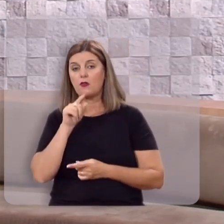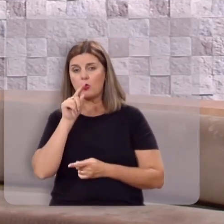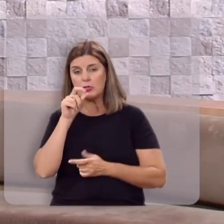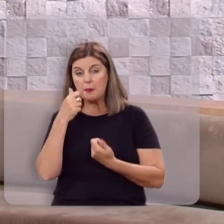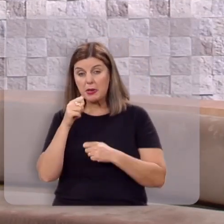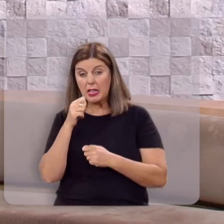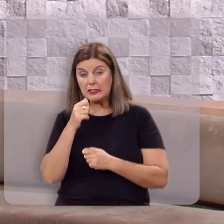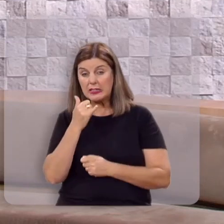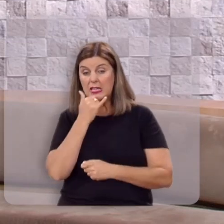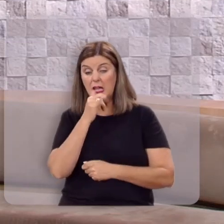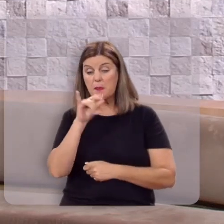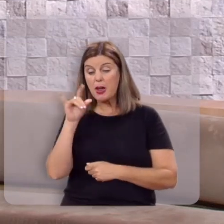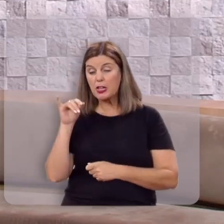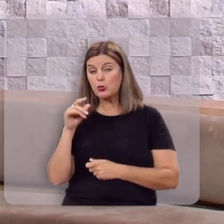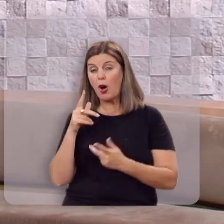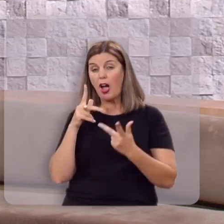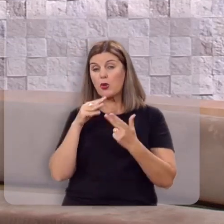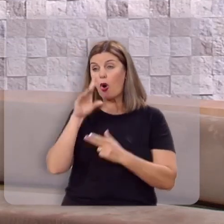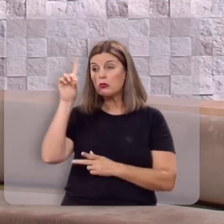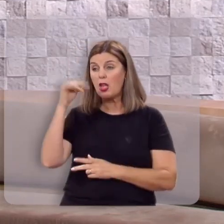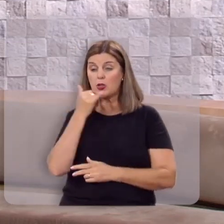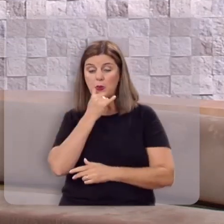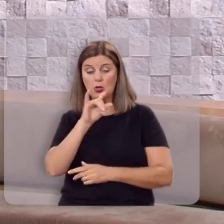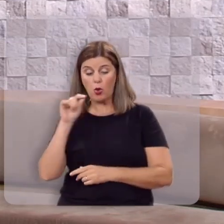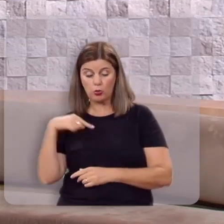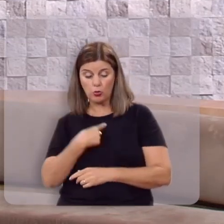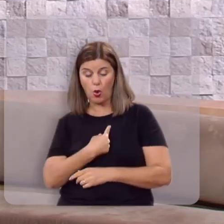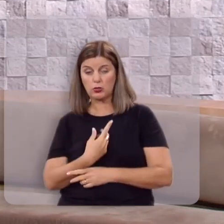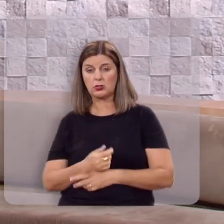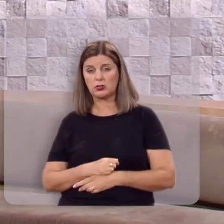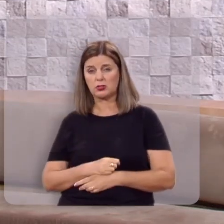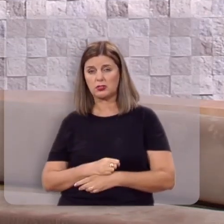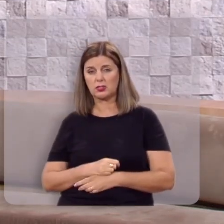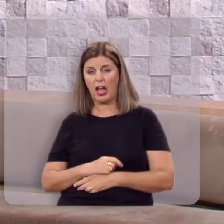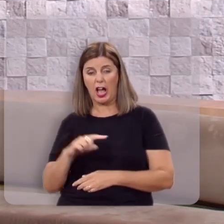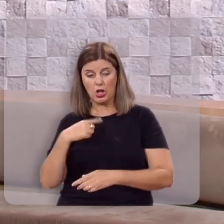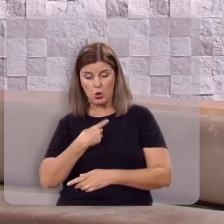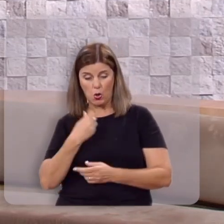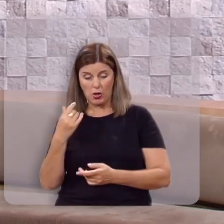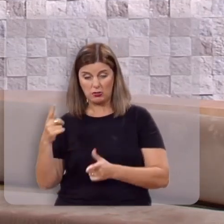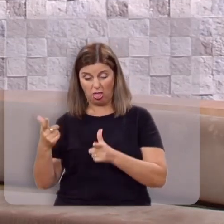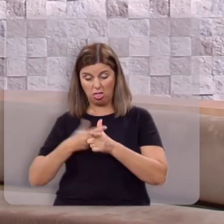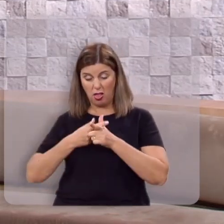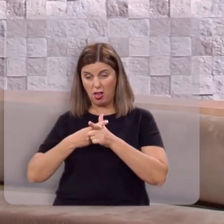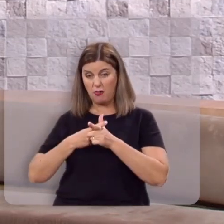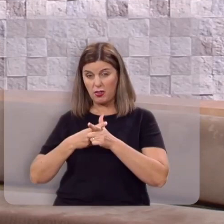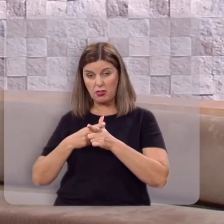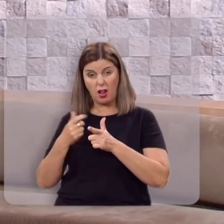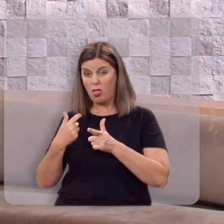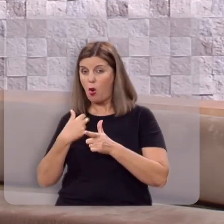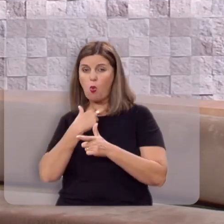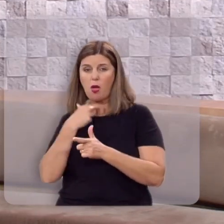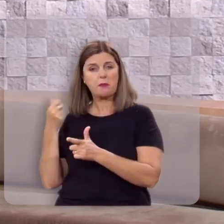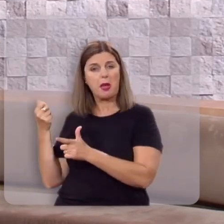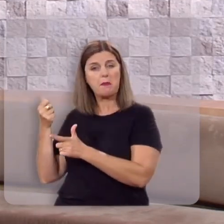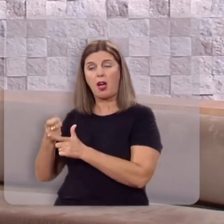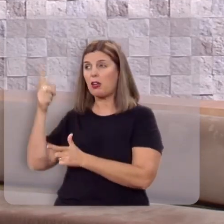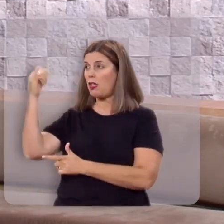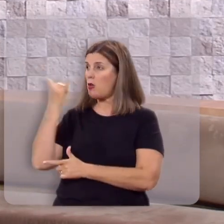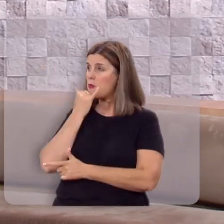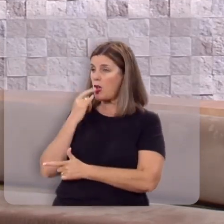em Cristo perdoou você. A sua dívida, a minha dívida, a nossa dívida era impagável e Deus não la